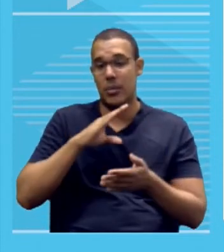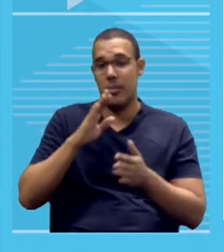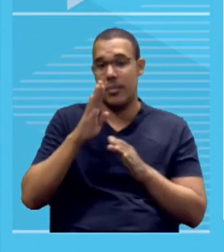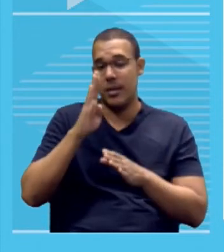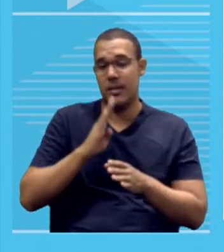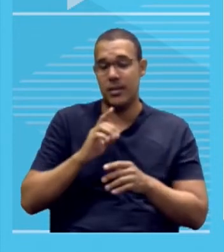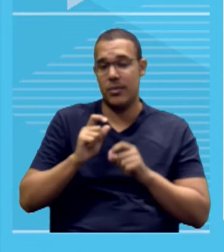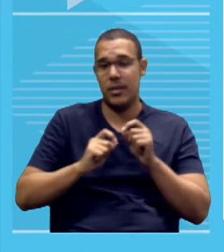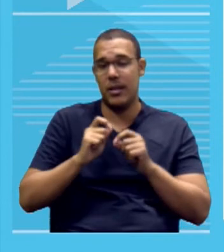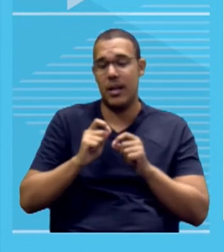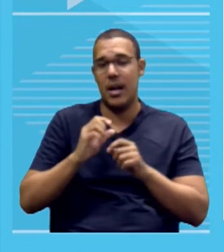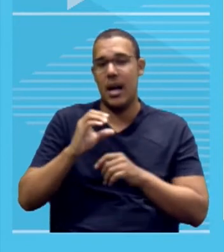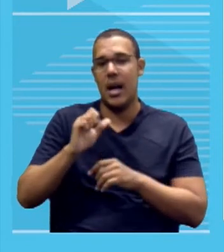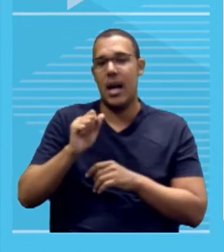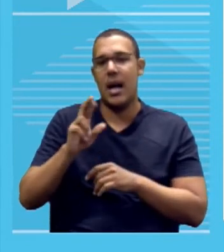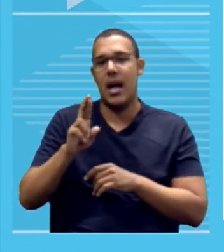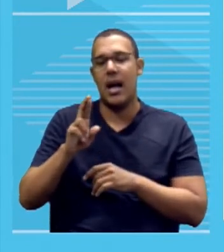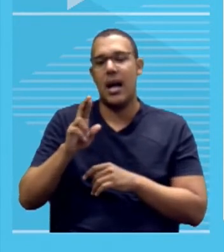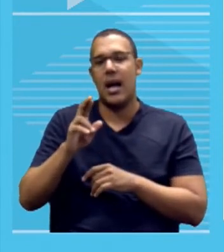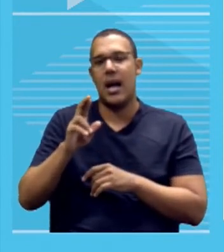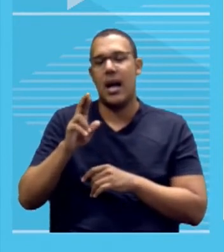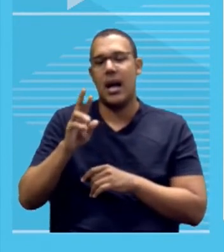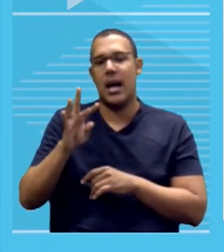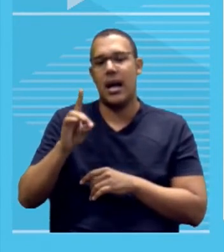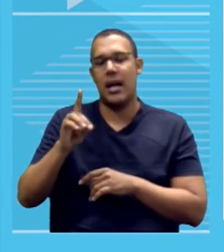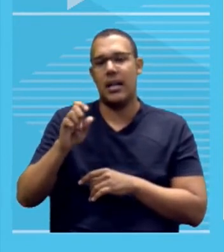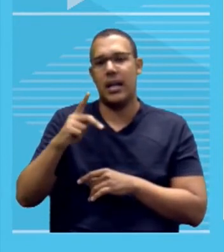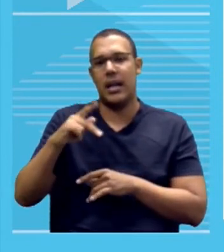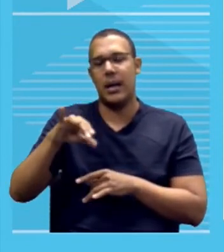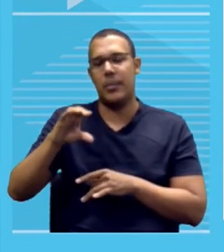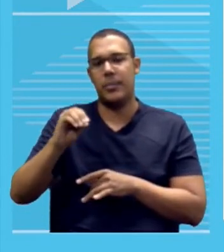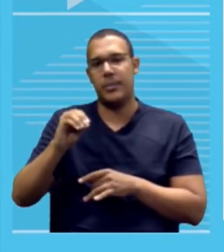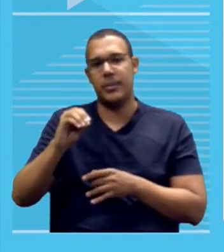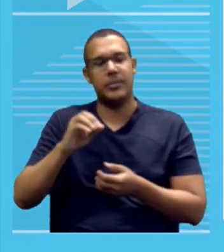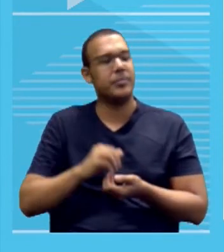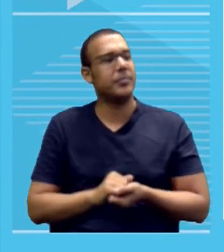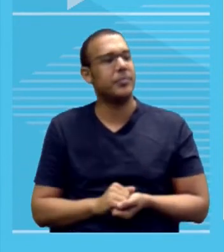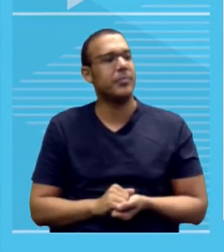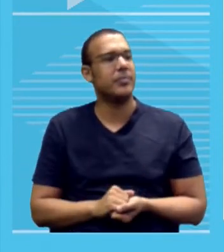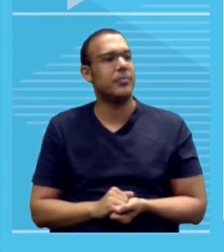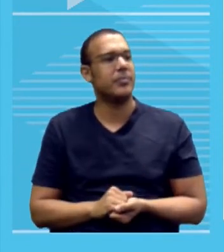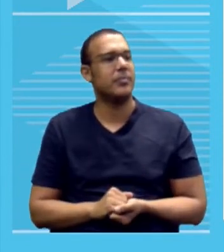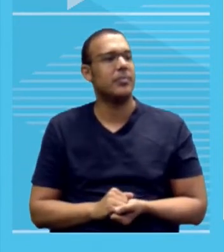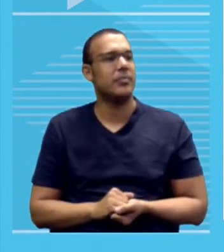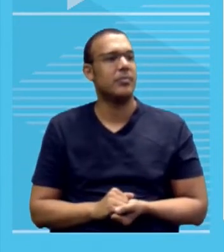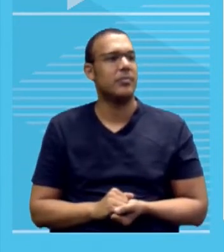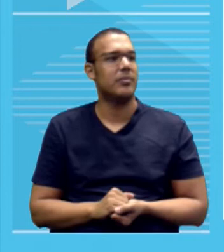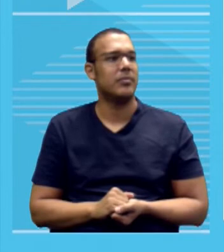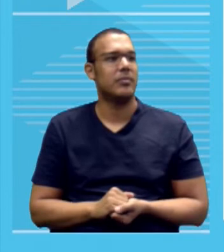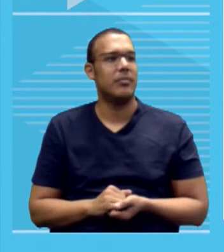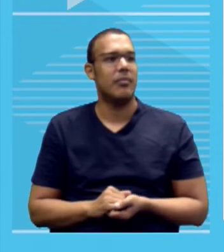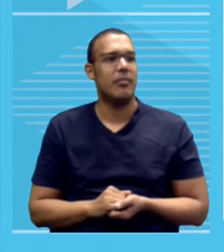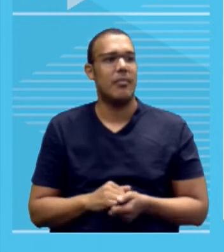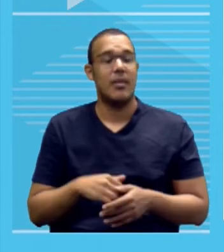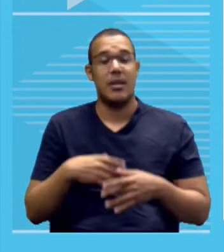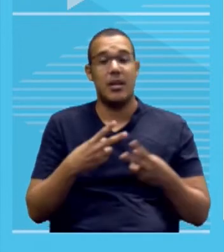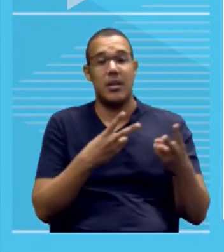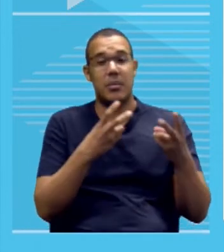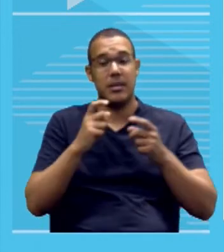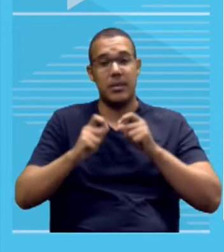pensando Mais uma vez vou colocar aqui no quadro né pensando mais uma vez no cardápio galerinha a gente consegue perceber